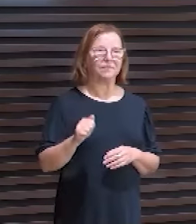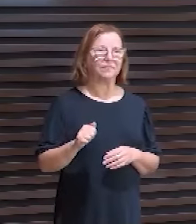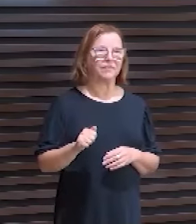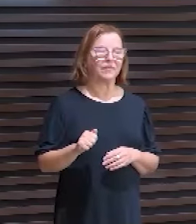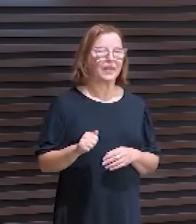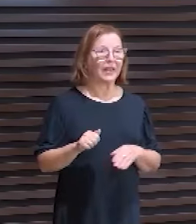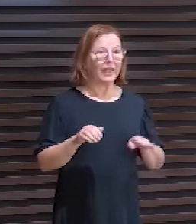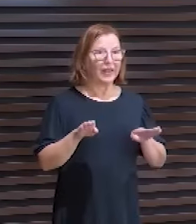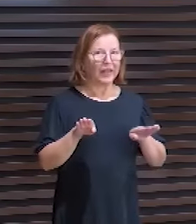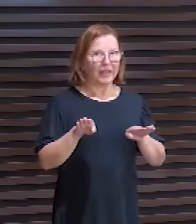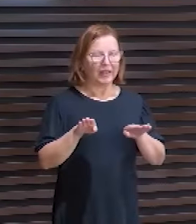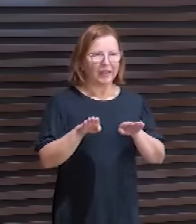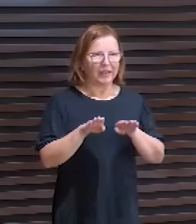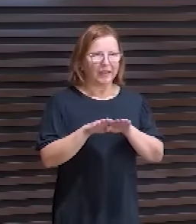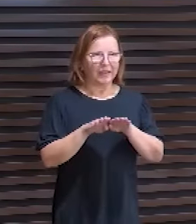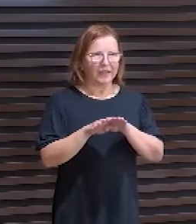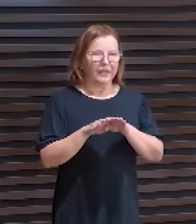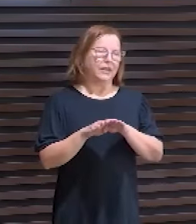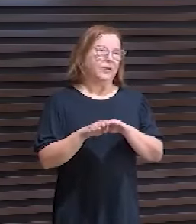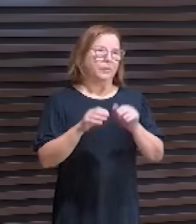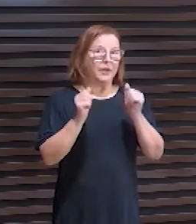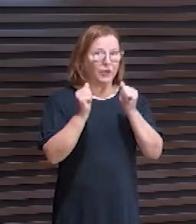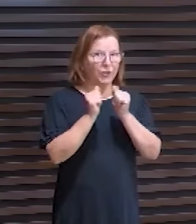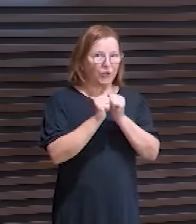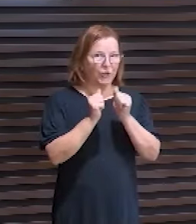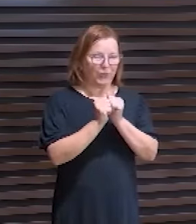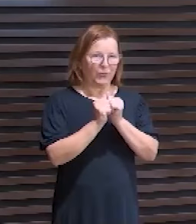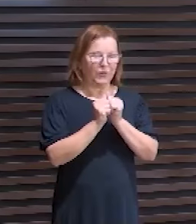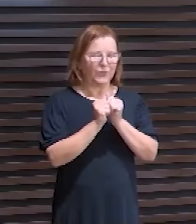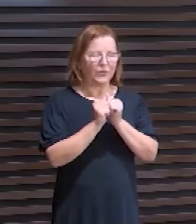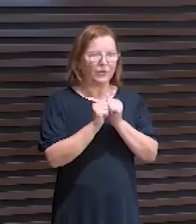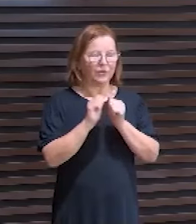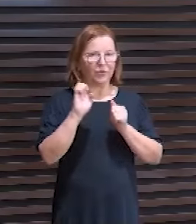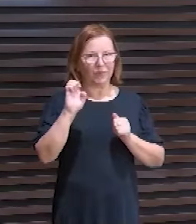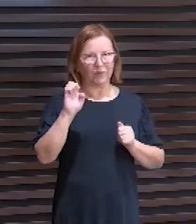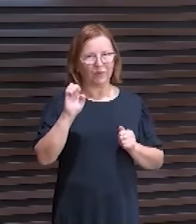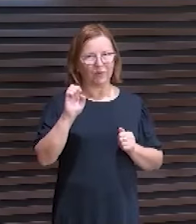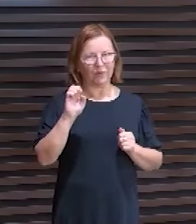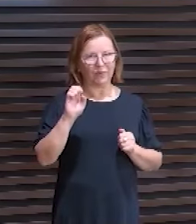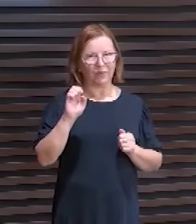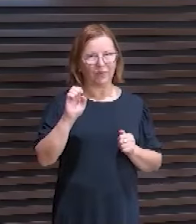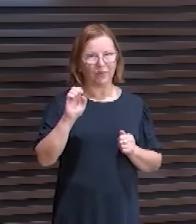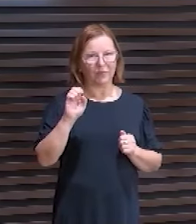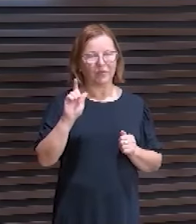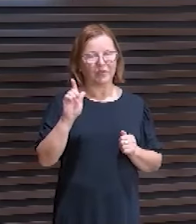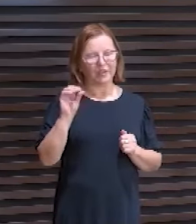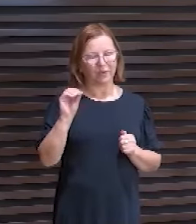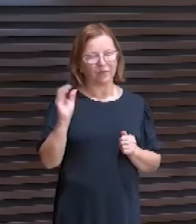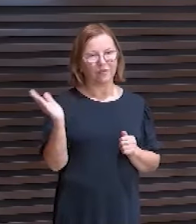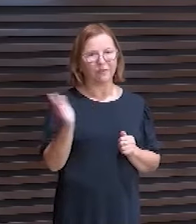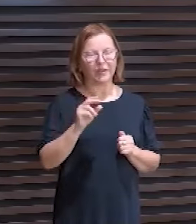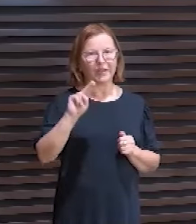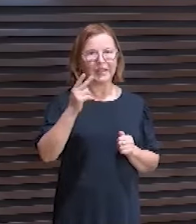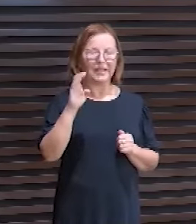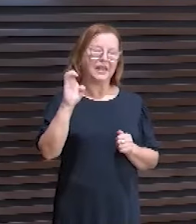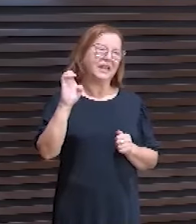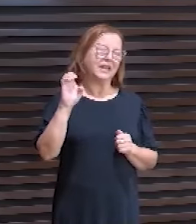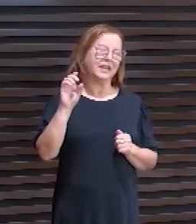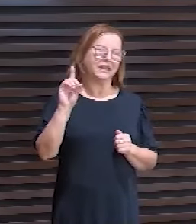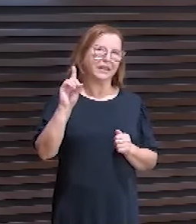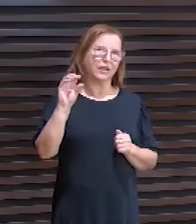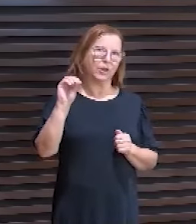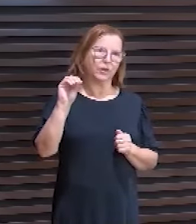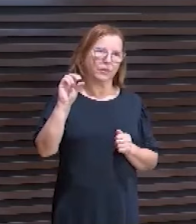exacerbação do eu vem o hedonismo o hedonismo é uma corrente